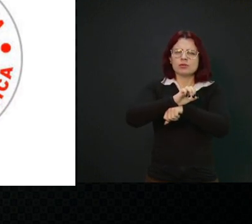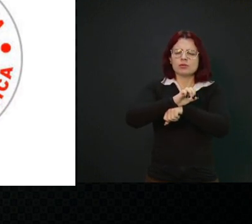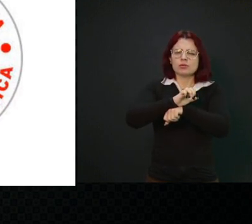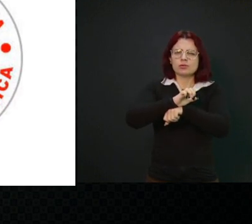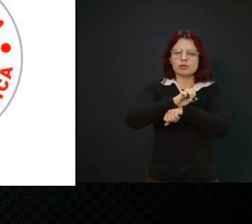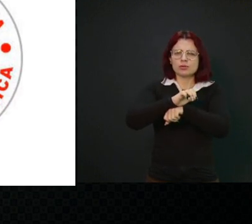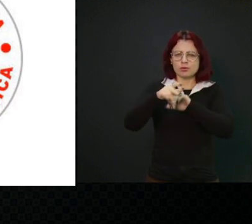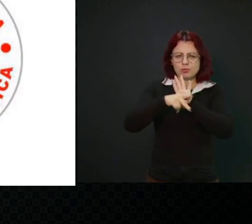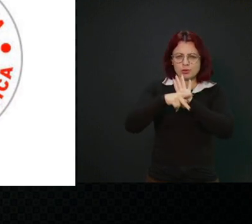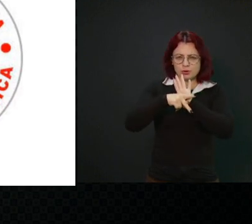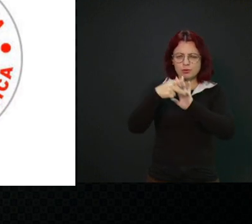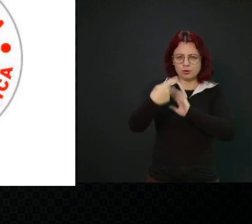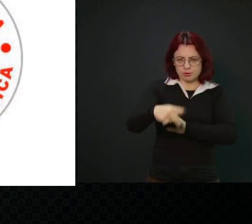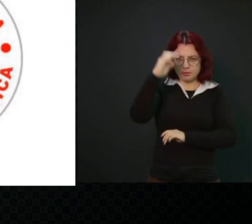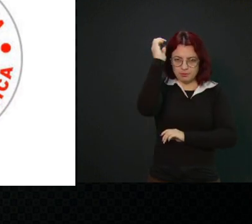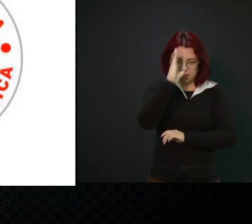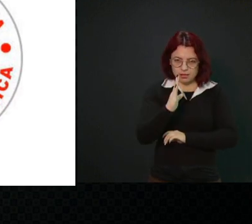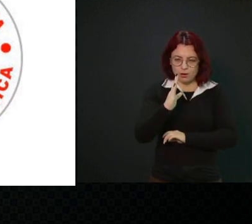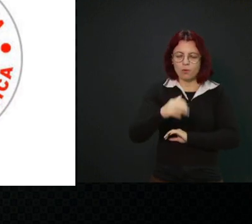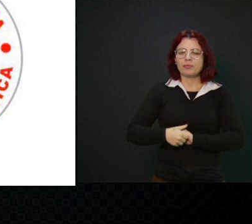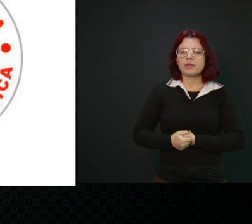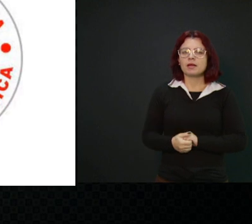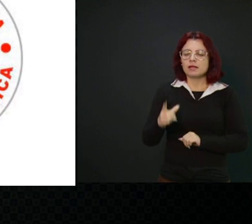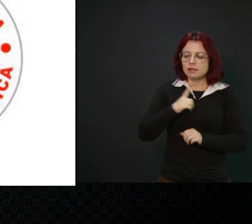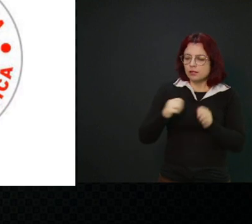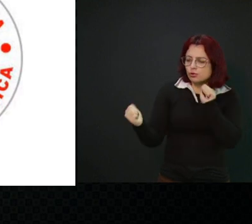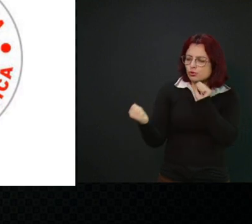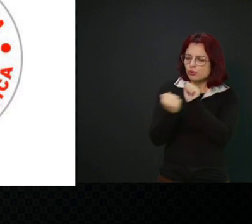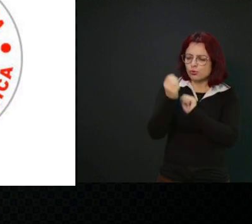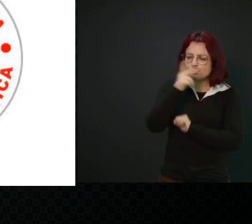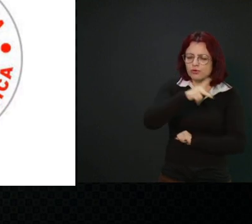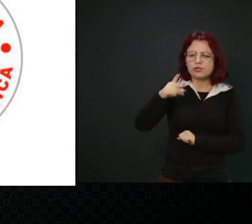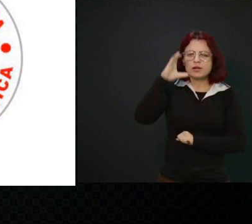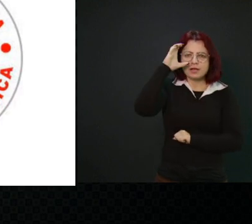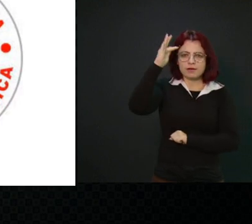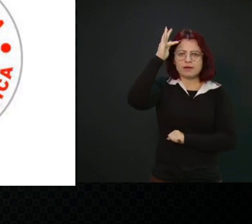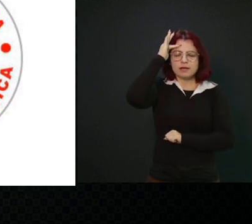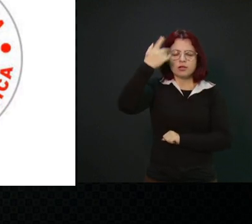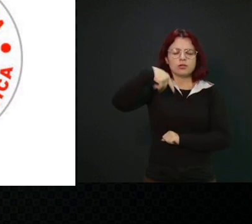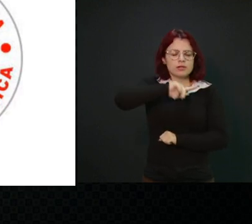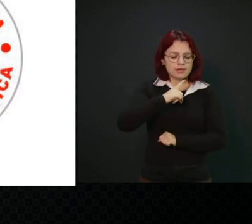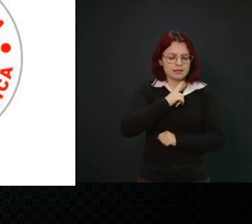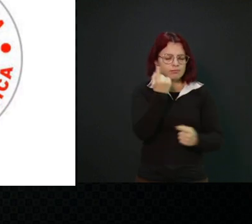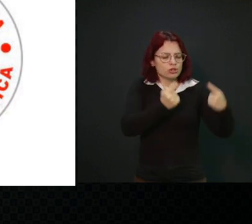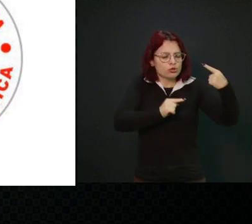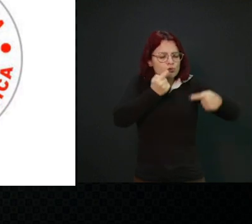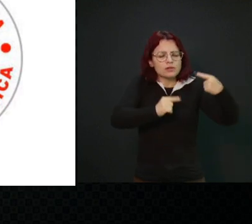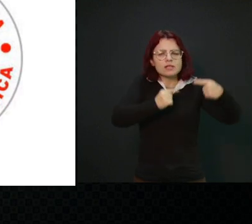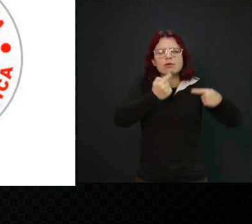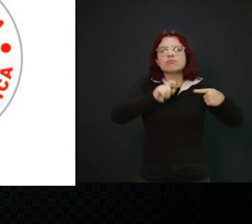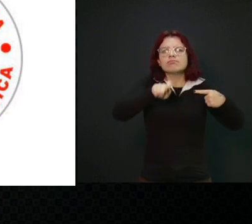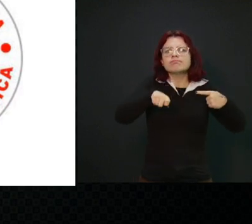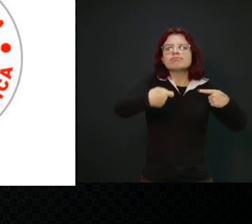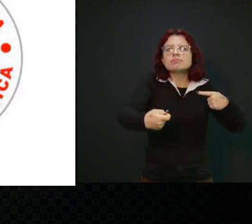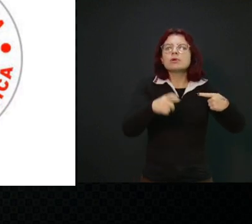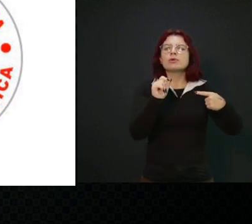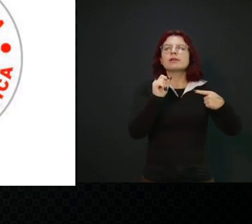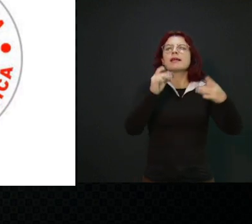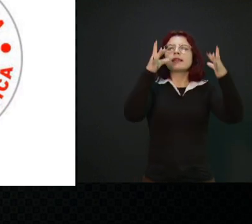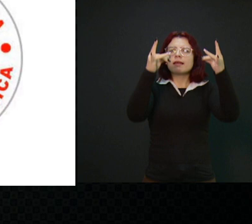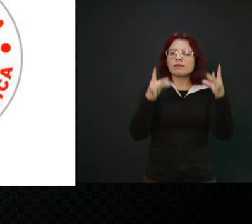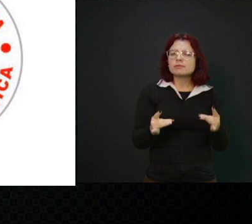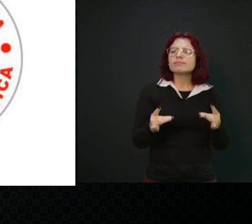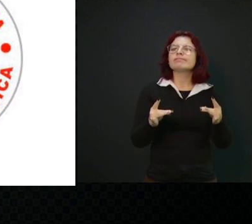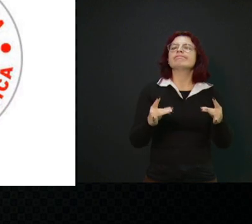perdão, e junto com o professor Carlos, nós tivemos uma discussão em que a definição ela